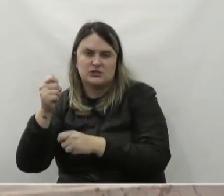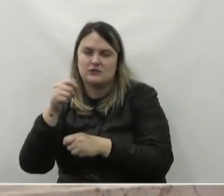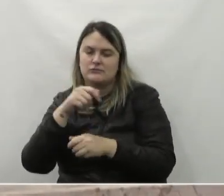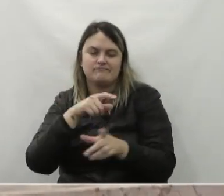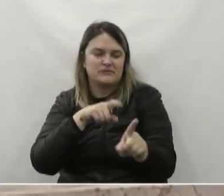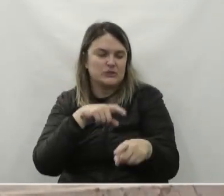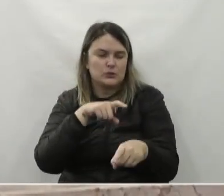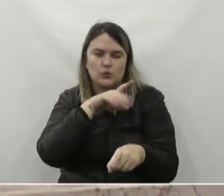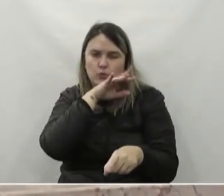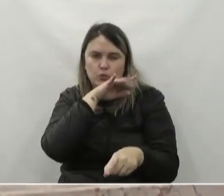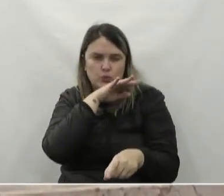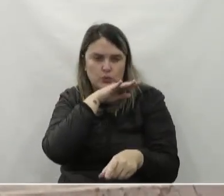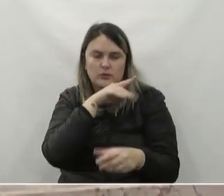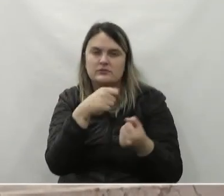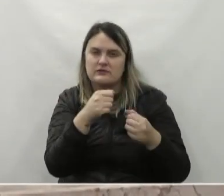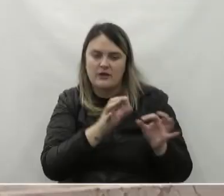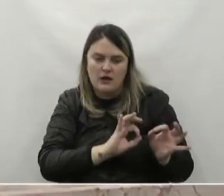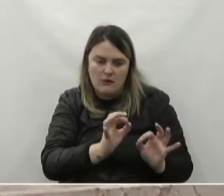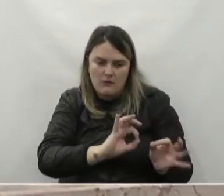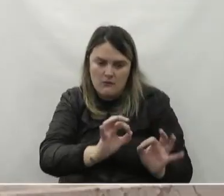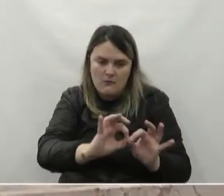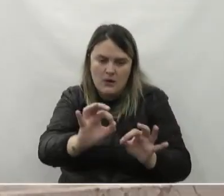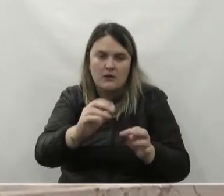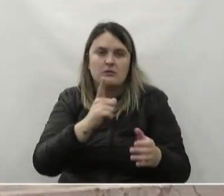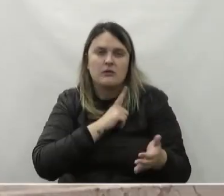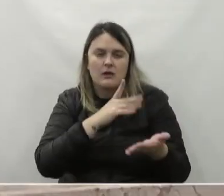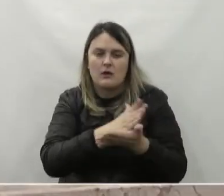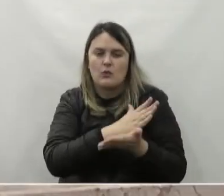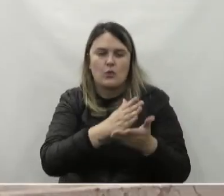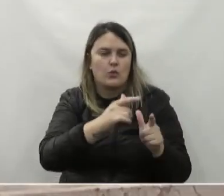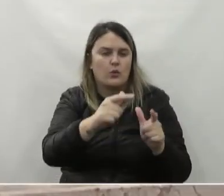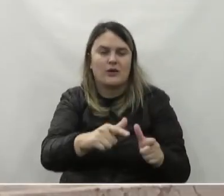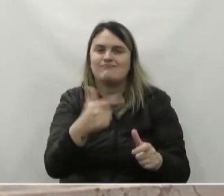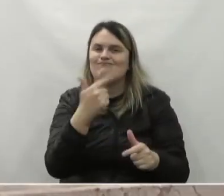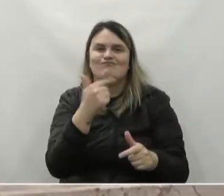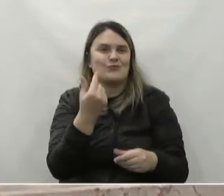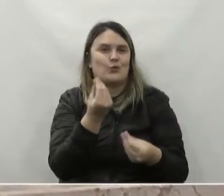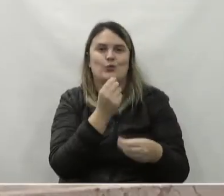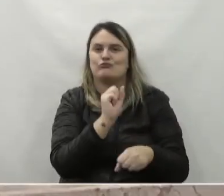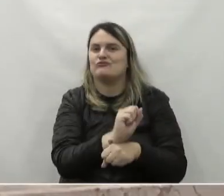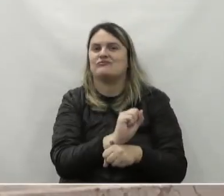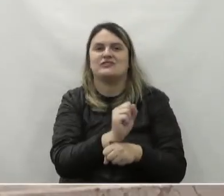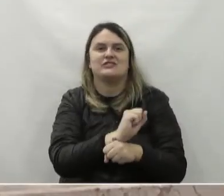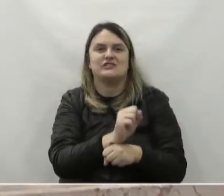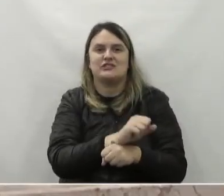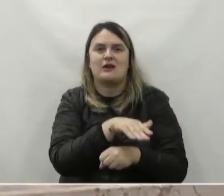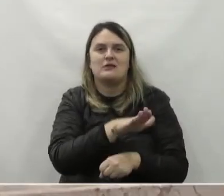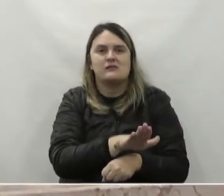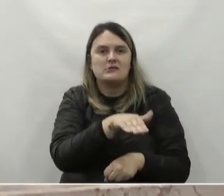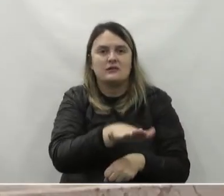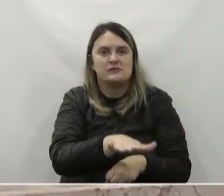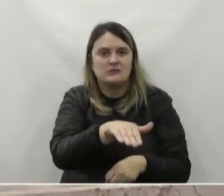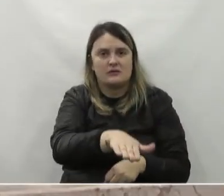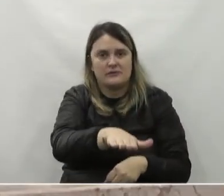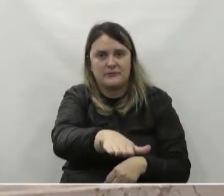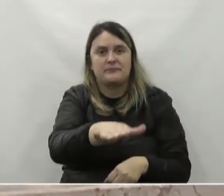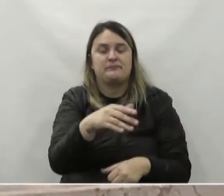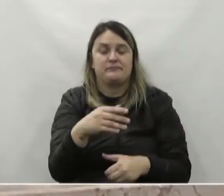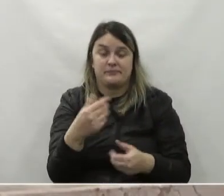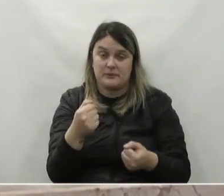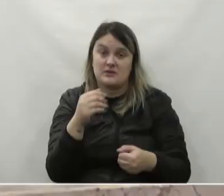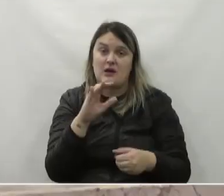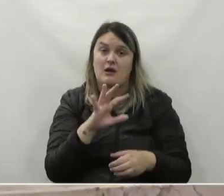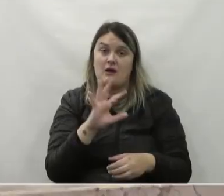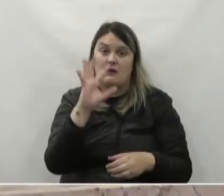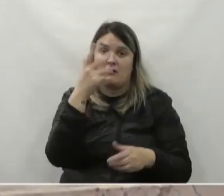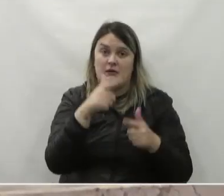terrível aquela estrada ali também. Tem pontos que como diz, um pula-pula. E também, já aproveitando o embalo,